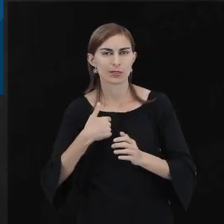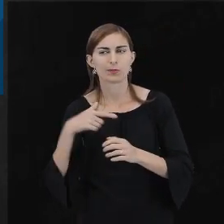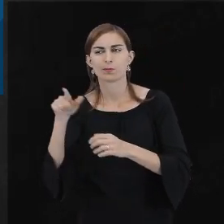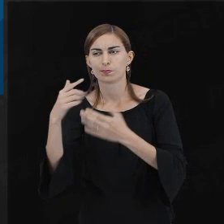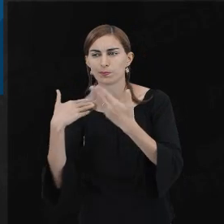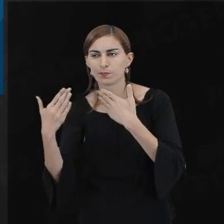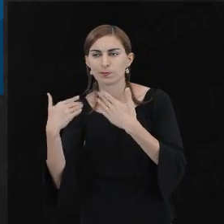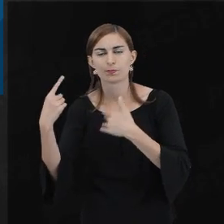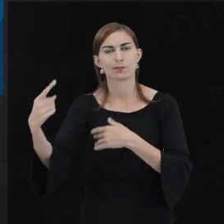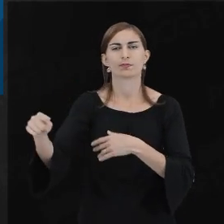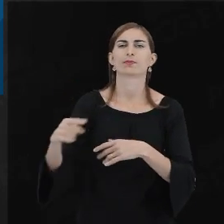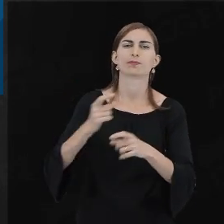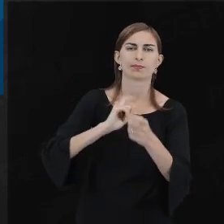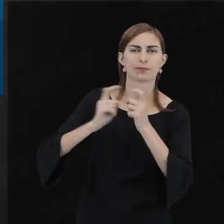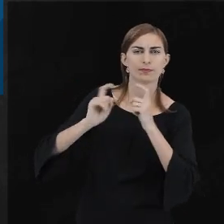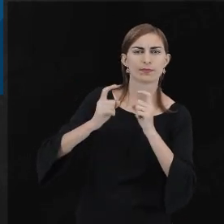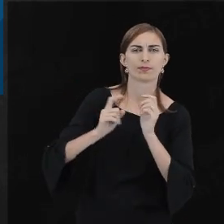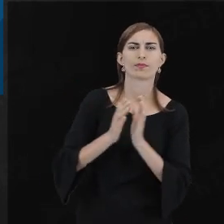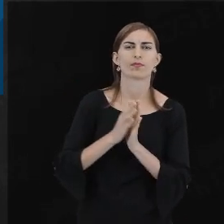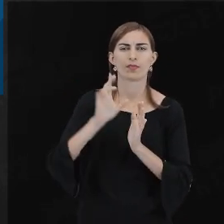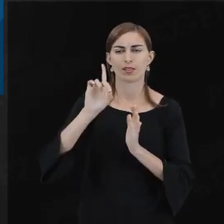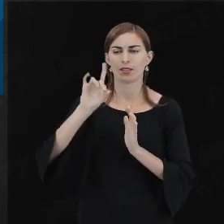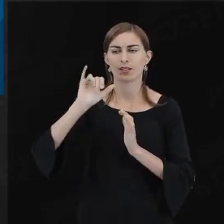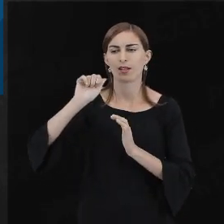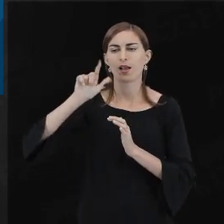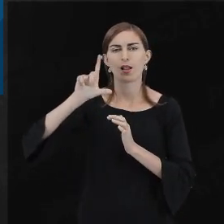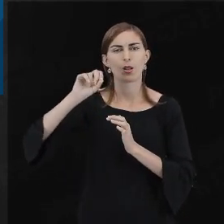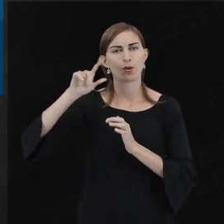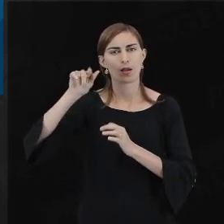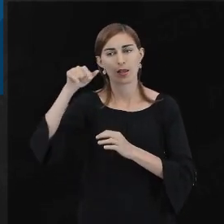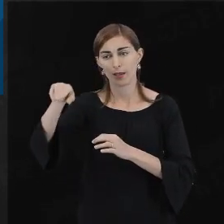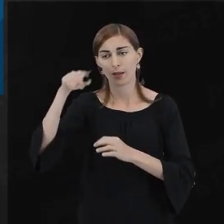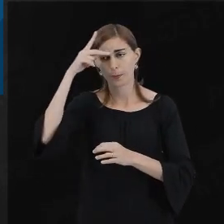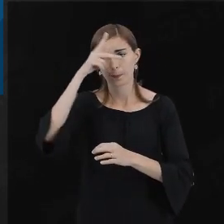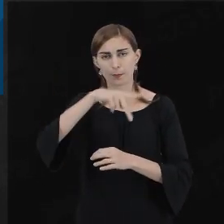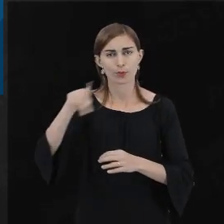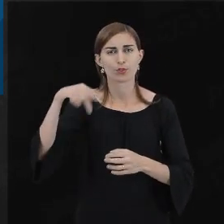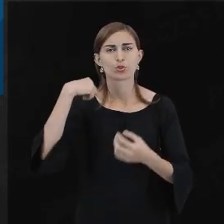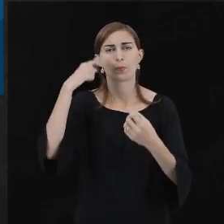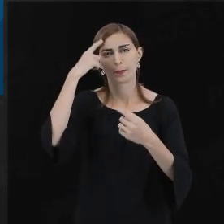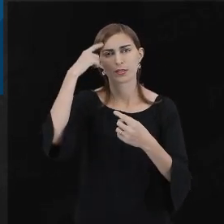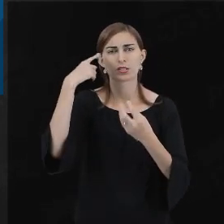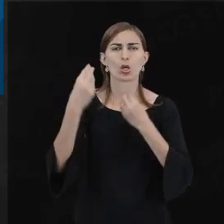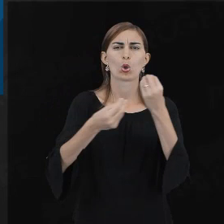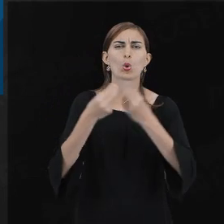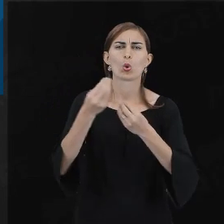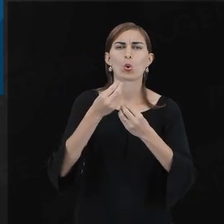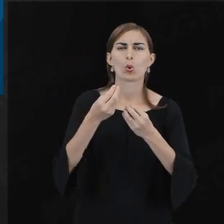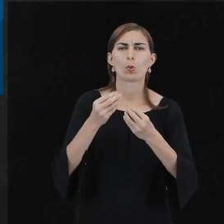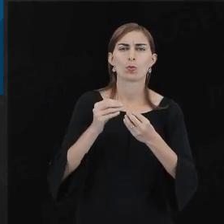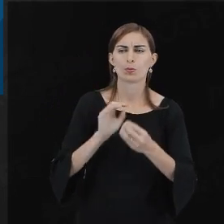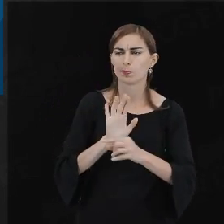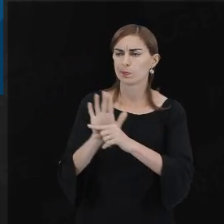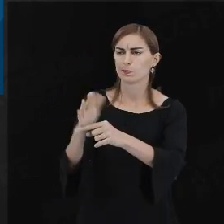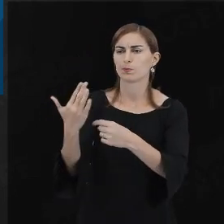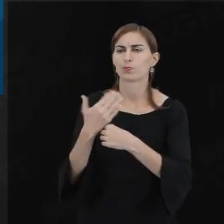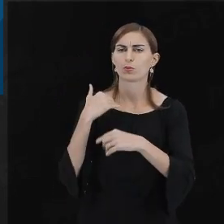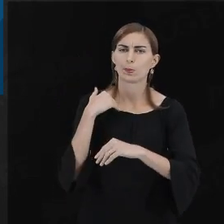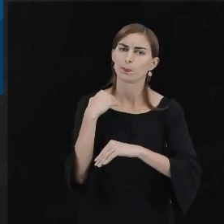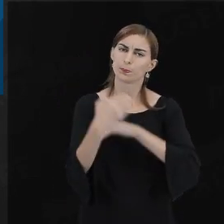avaliado precisam dialogar para poder, eu enquanto professor, pensar como é que eu vou mediar o processo de construção do meu